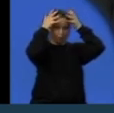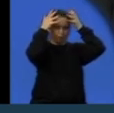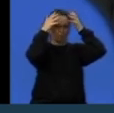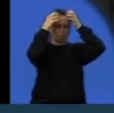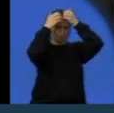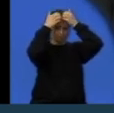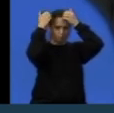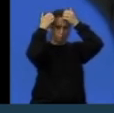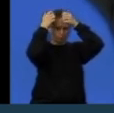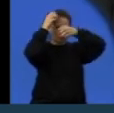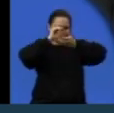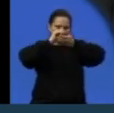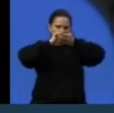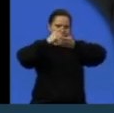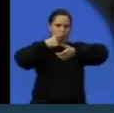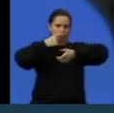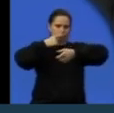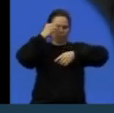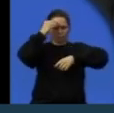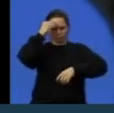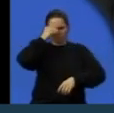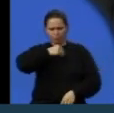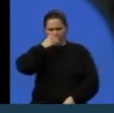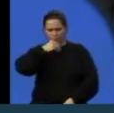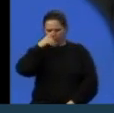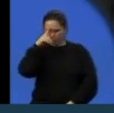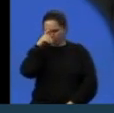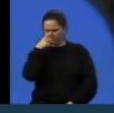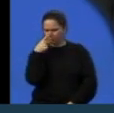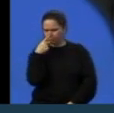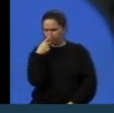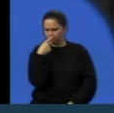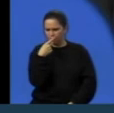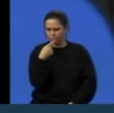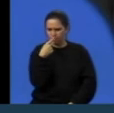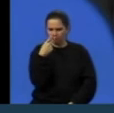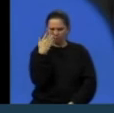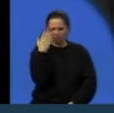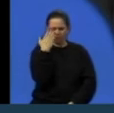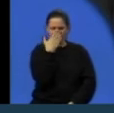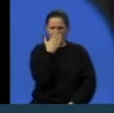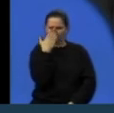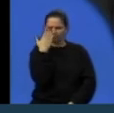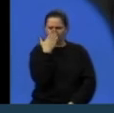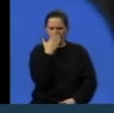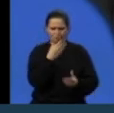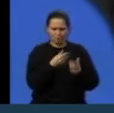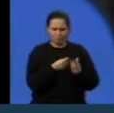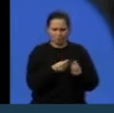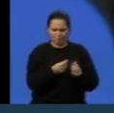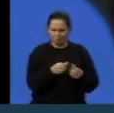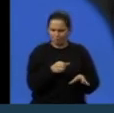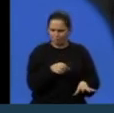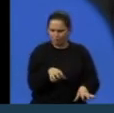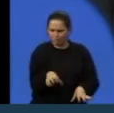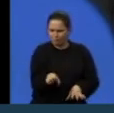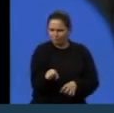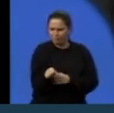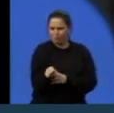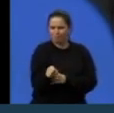de um lado do corpo, dificuldade para falar, perda de visão e perda da sensibilidade de um lado do